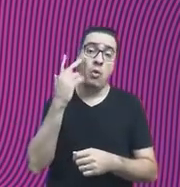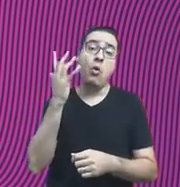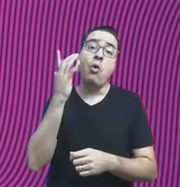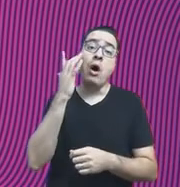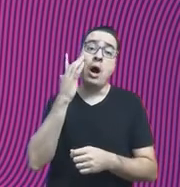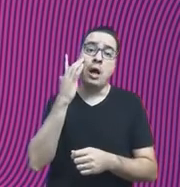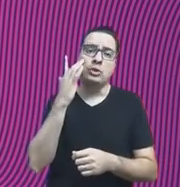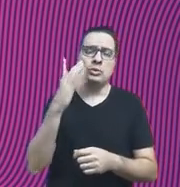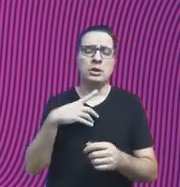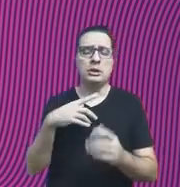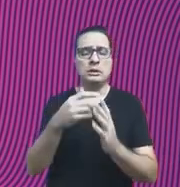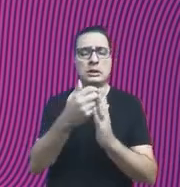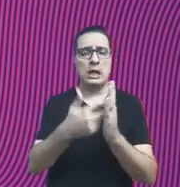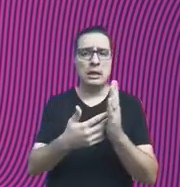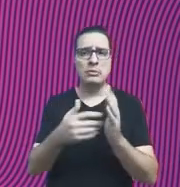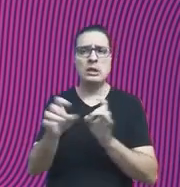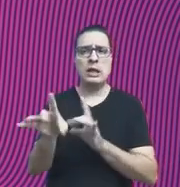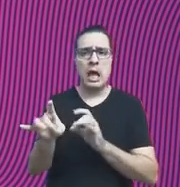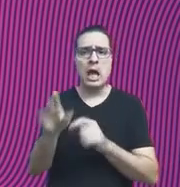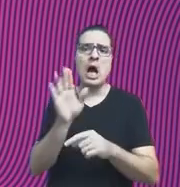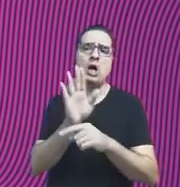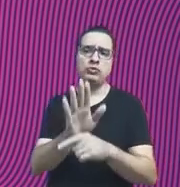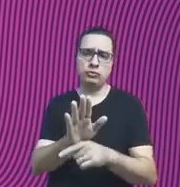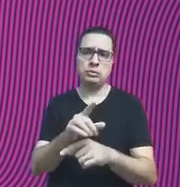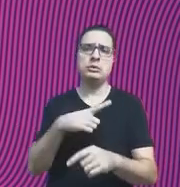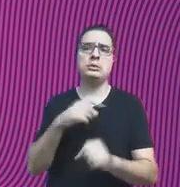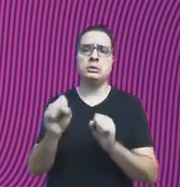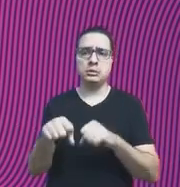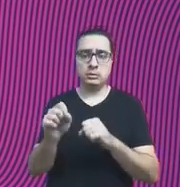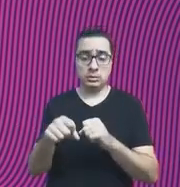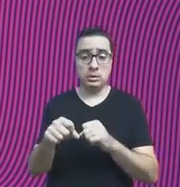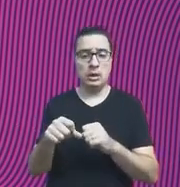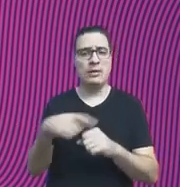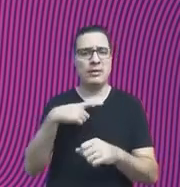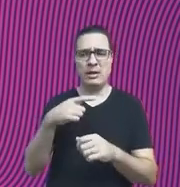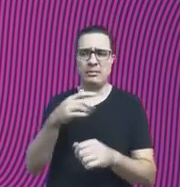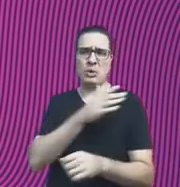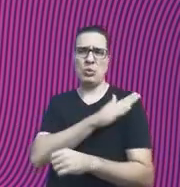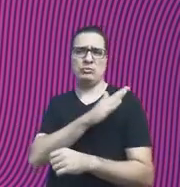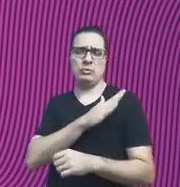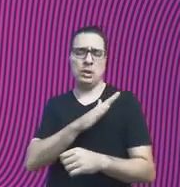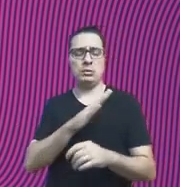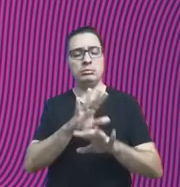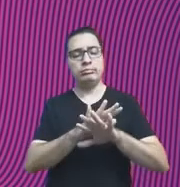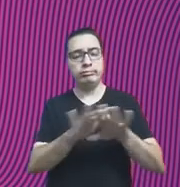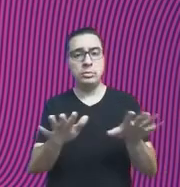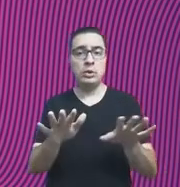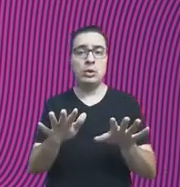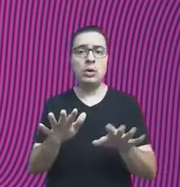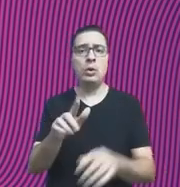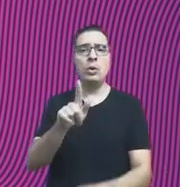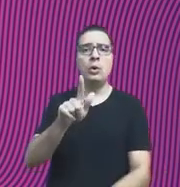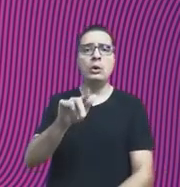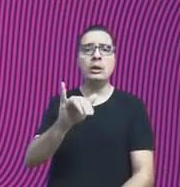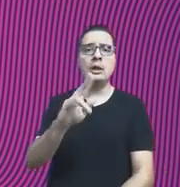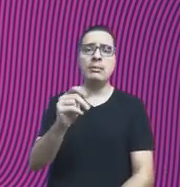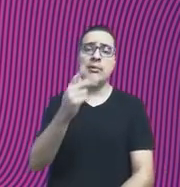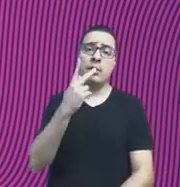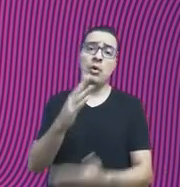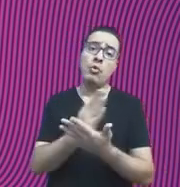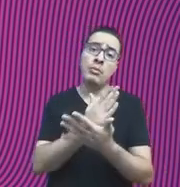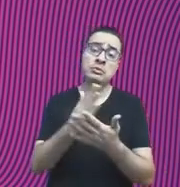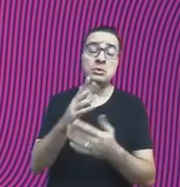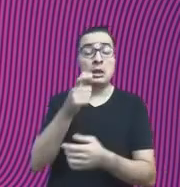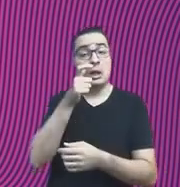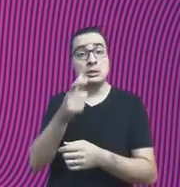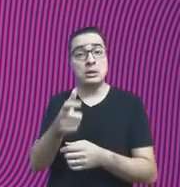scripts e técnicas ajudam, acho que a gente tem que vencer esse preconceito. O Guilherme está falando que algumas coisas, é interessante que ele fala que algumas coisas